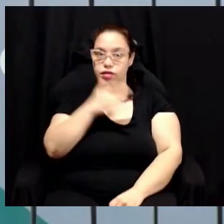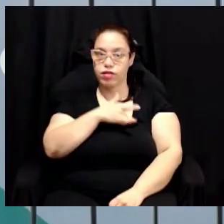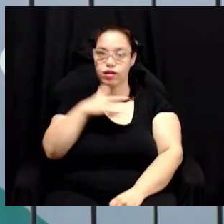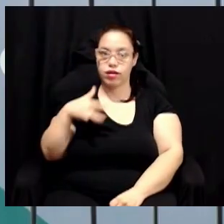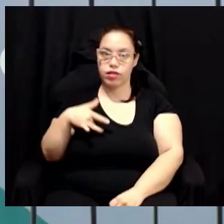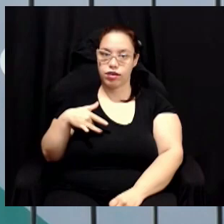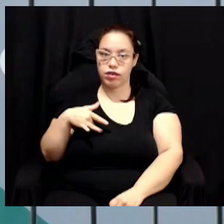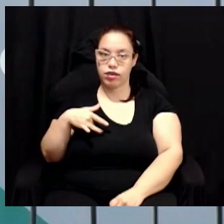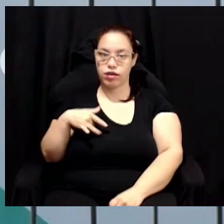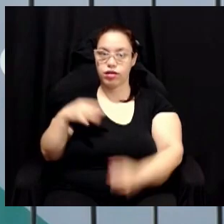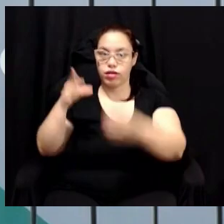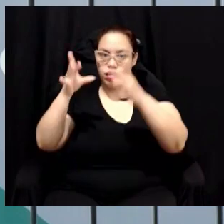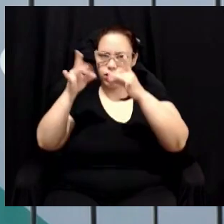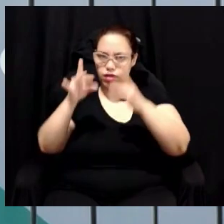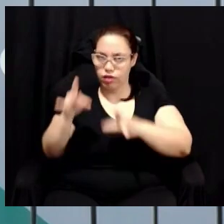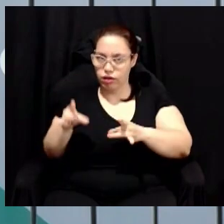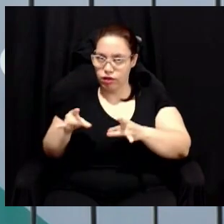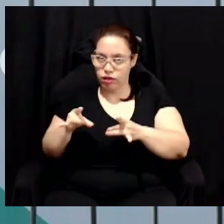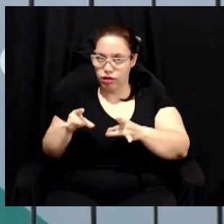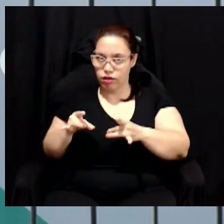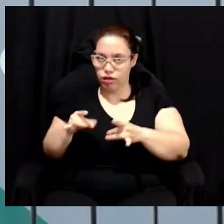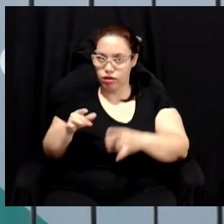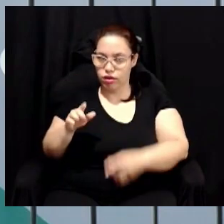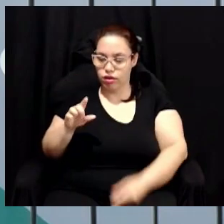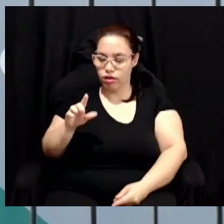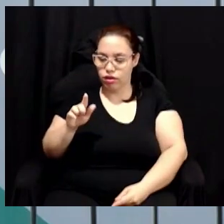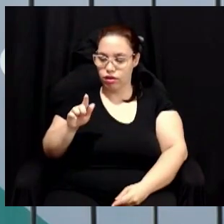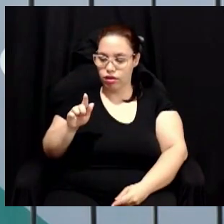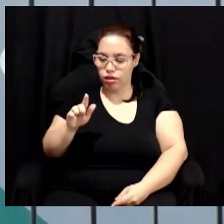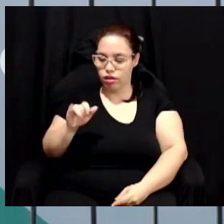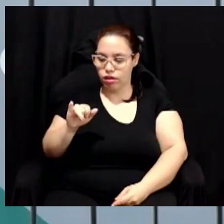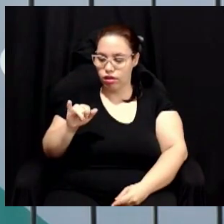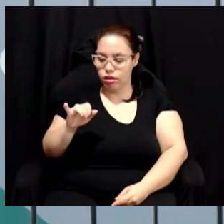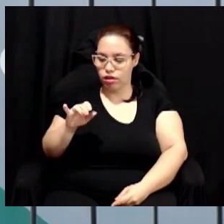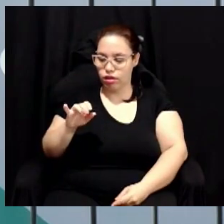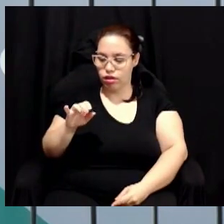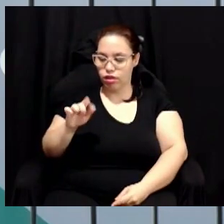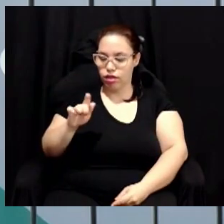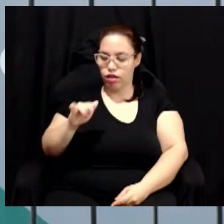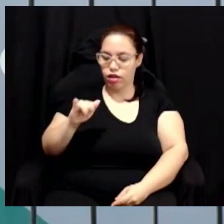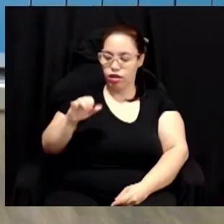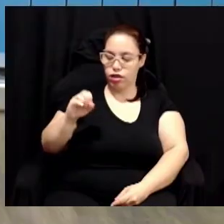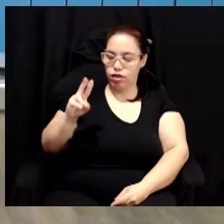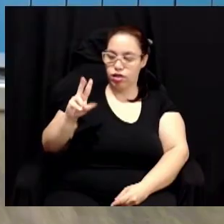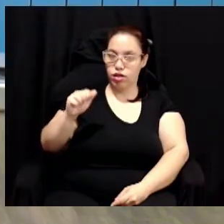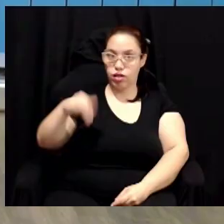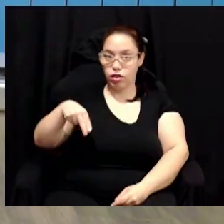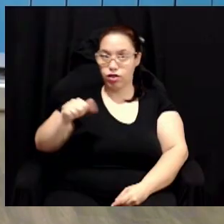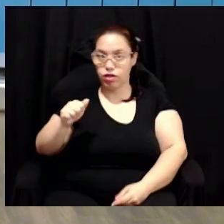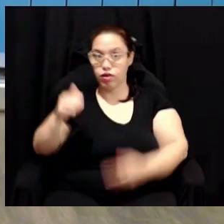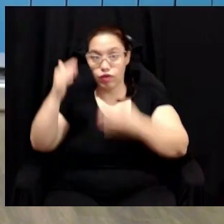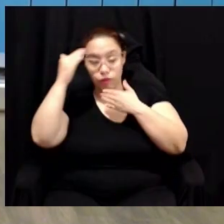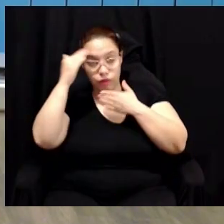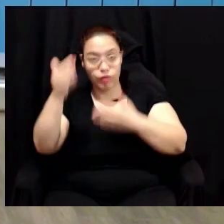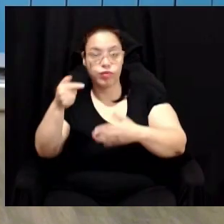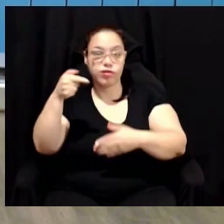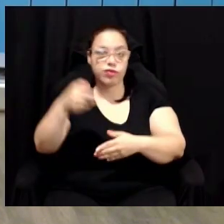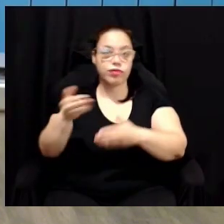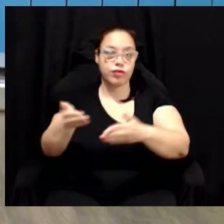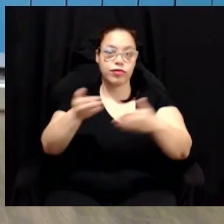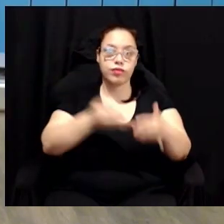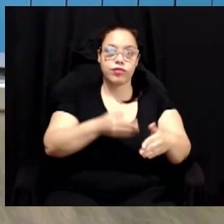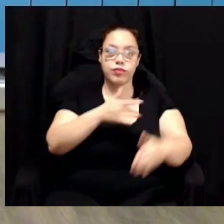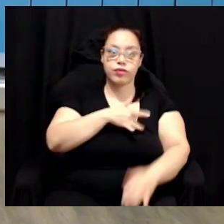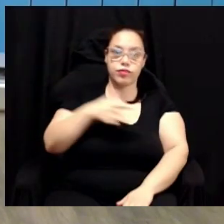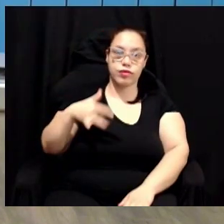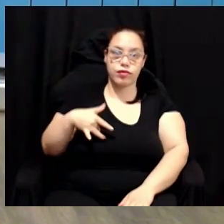saudável, especialista em climatério e menopausa, Giovana Agostini. Giovana, muito obrigada pela sua participação